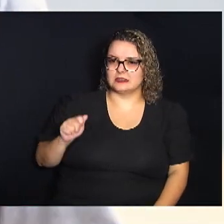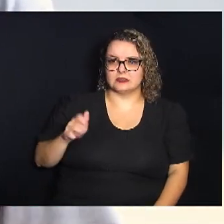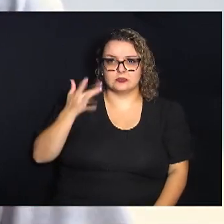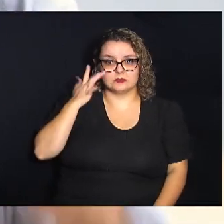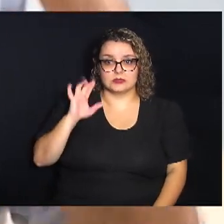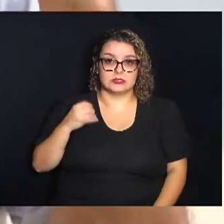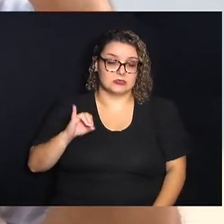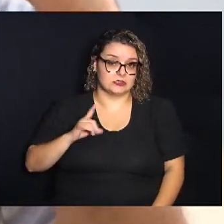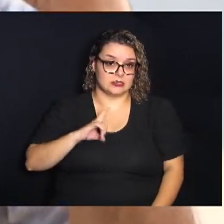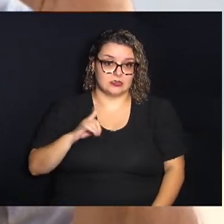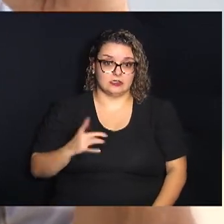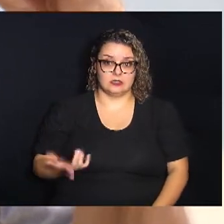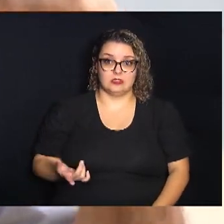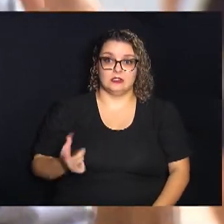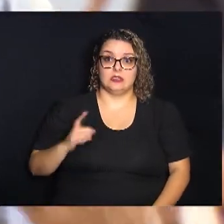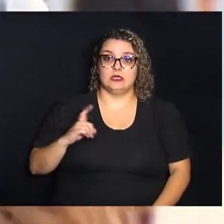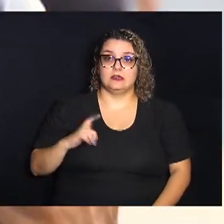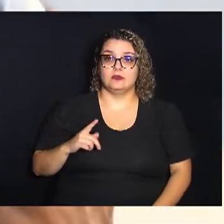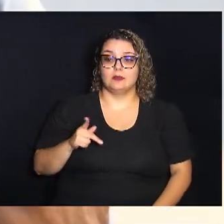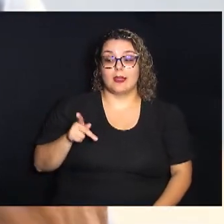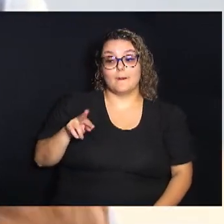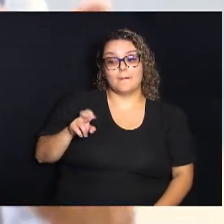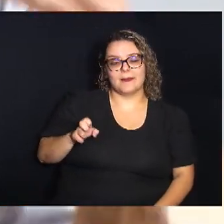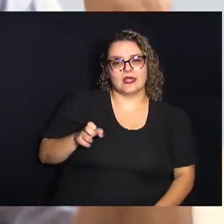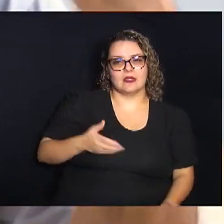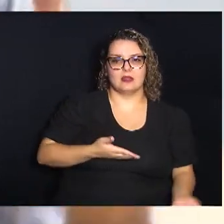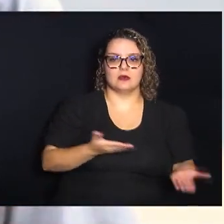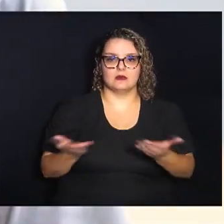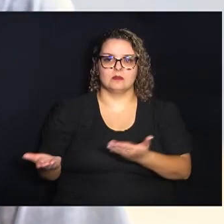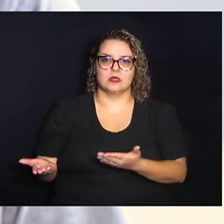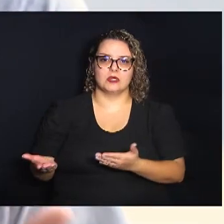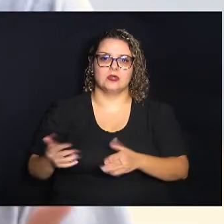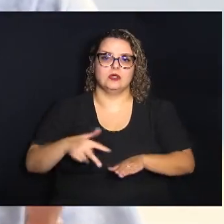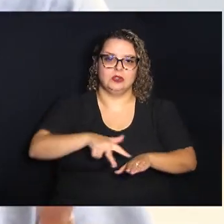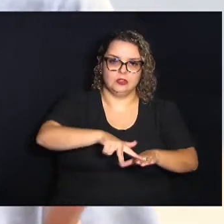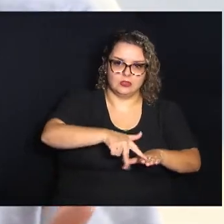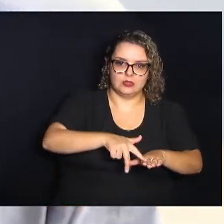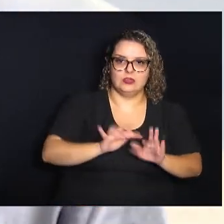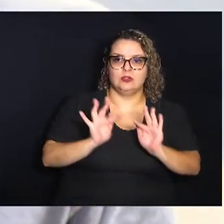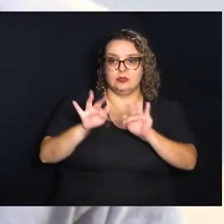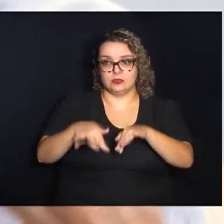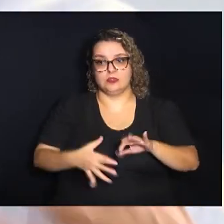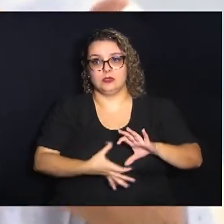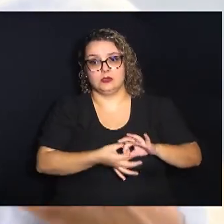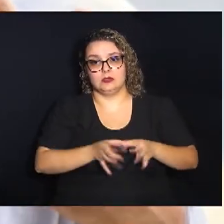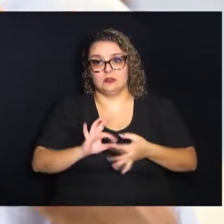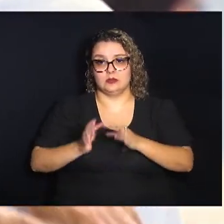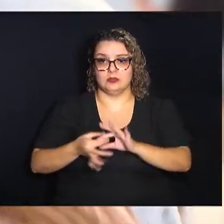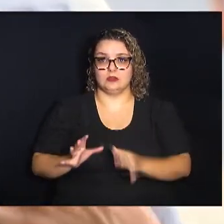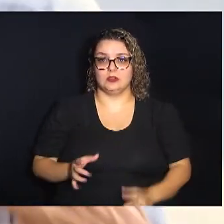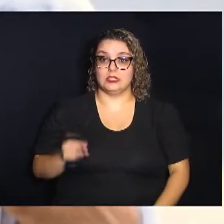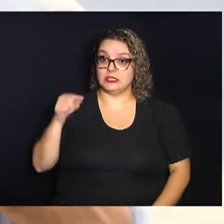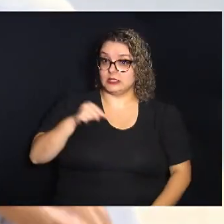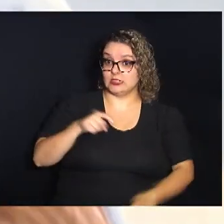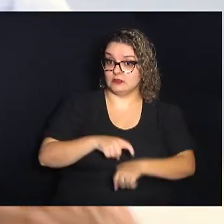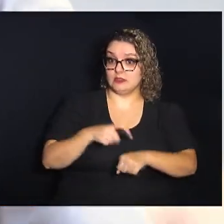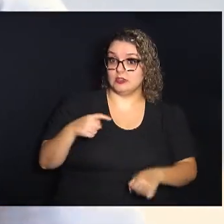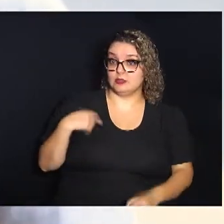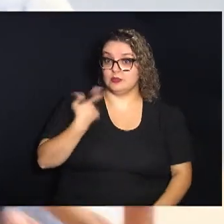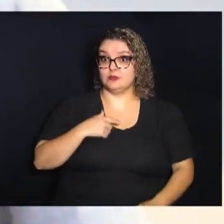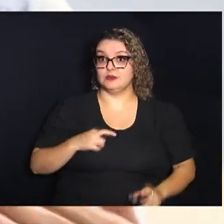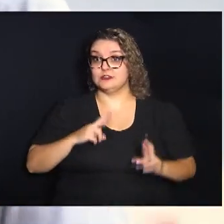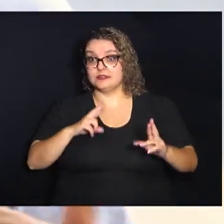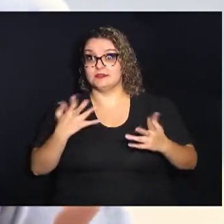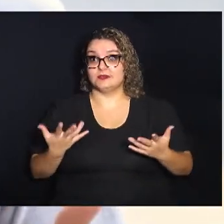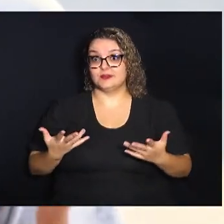enfim. Teve uma pré-apresentação de skate no encerramento das Olimpíadas. E naquela época a gente aguardava alguma